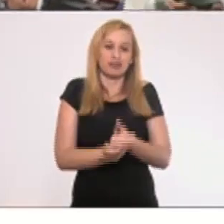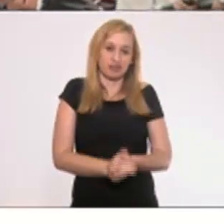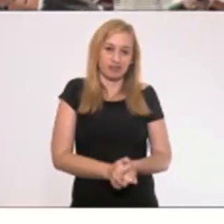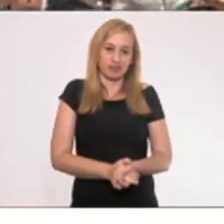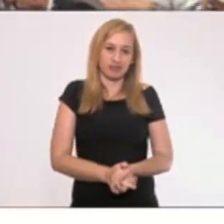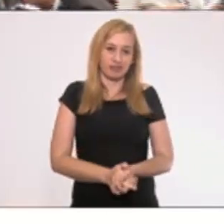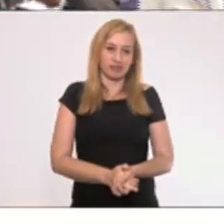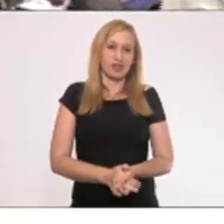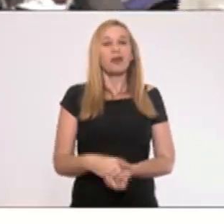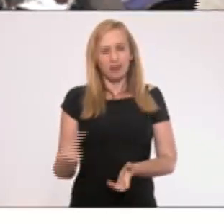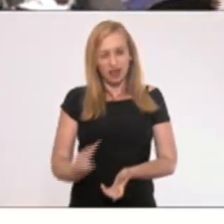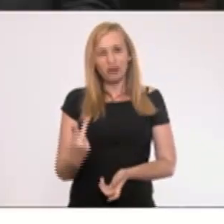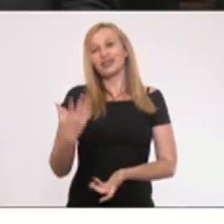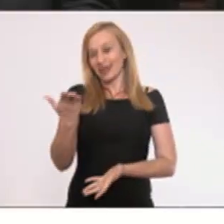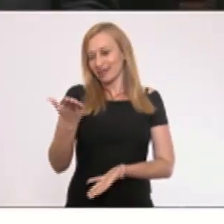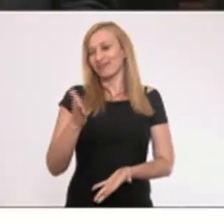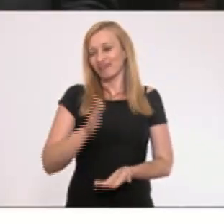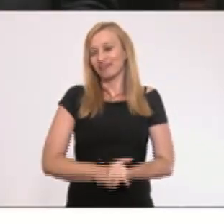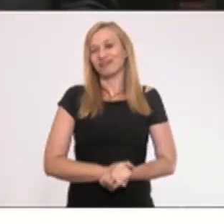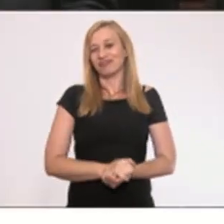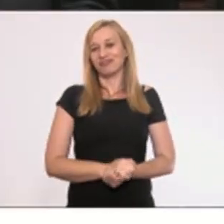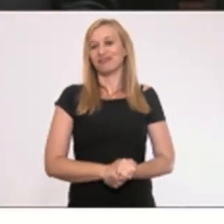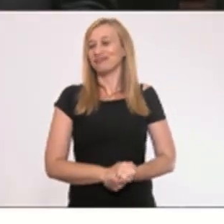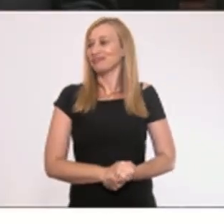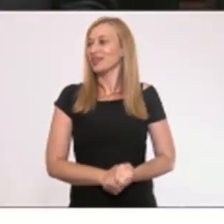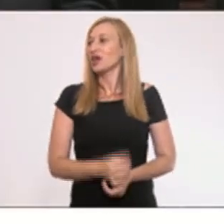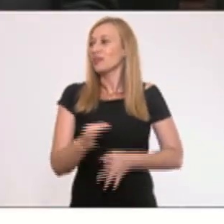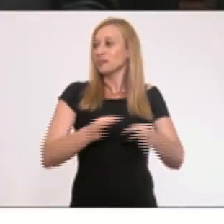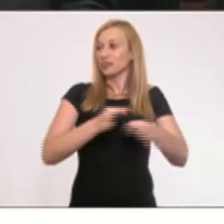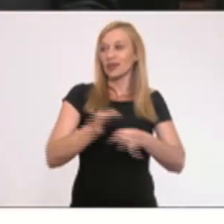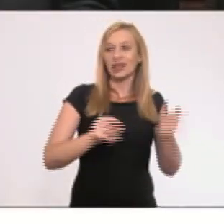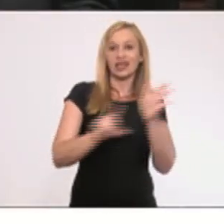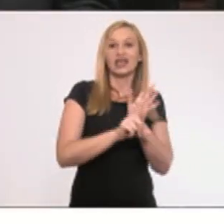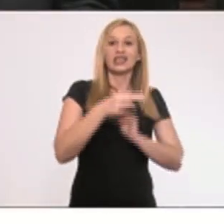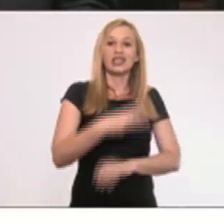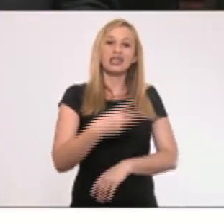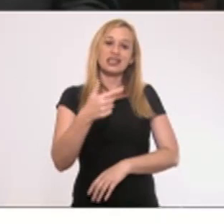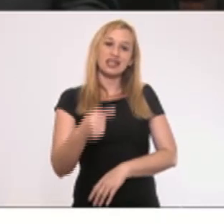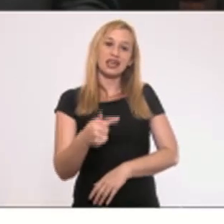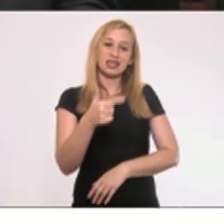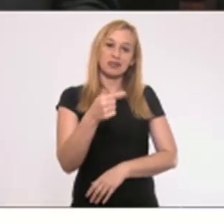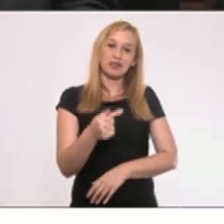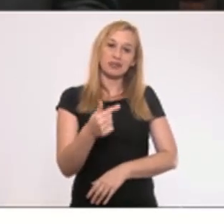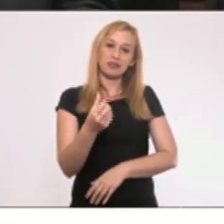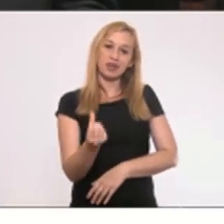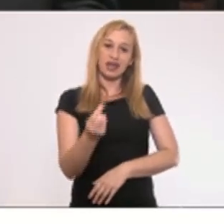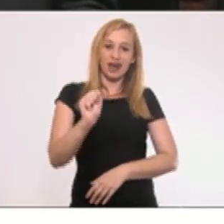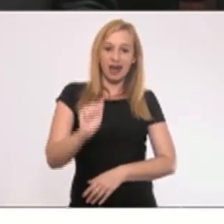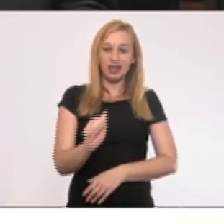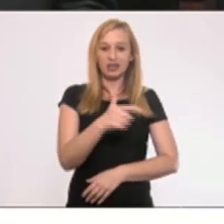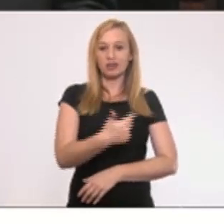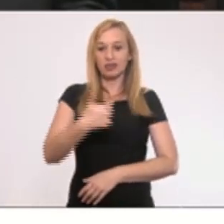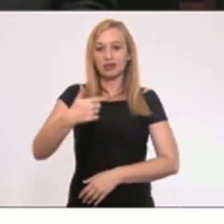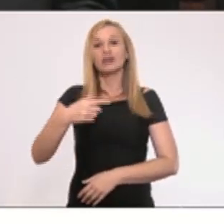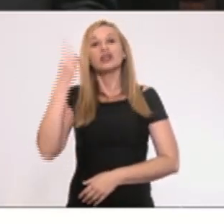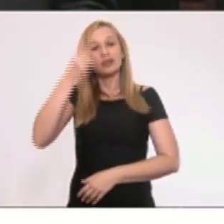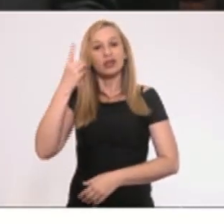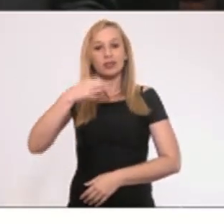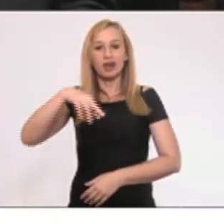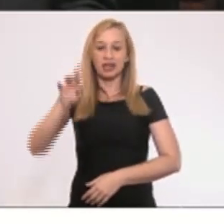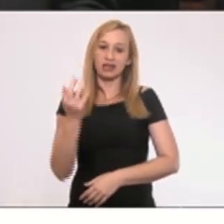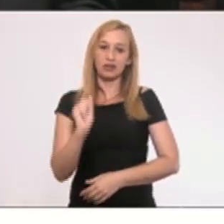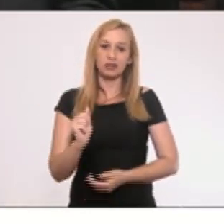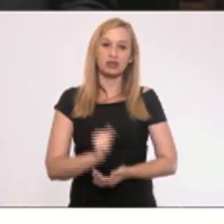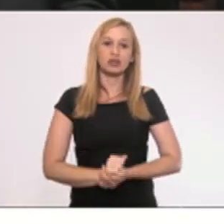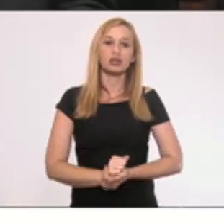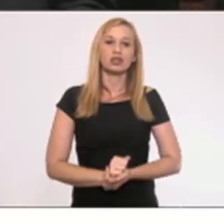para valorizar o projeto de Vossa Excelência. Projeto de lei 3766 de 2018, da deputada Marta Rocha, institui